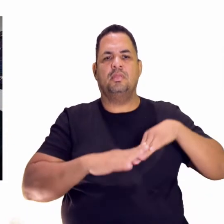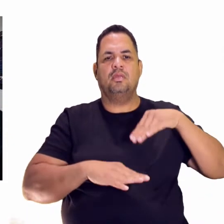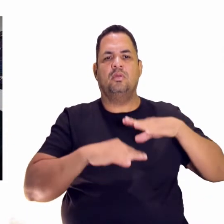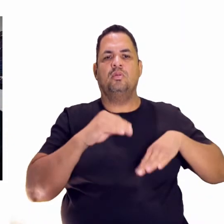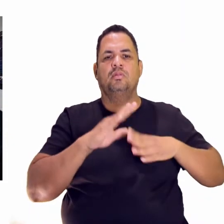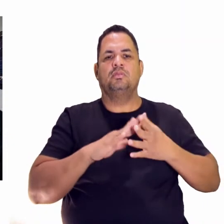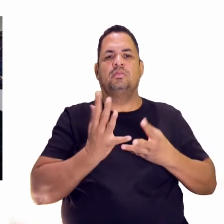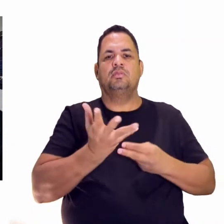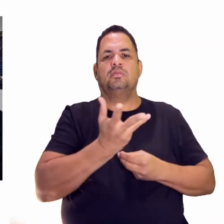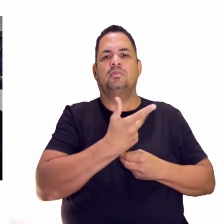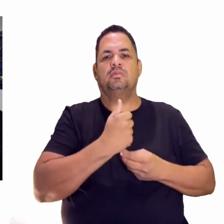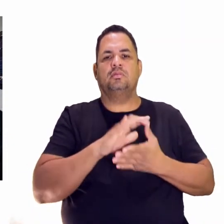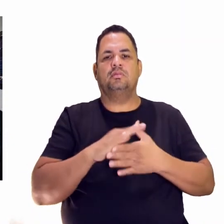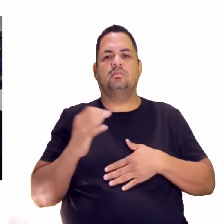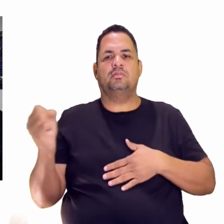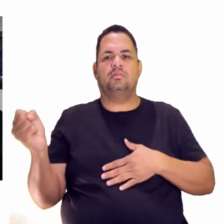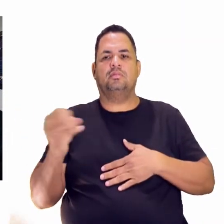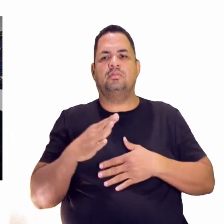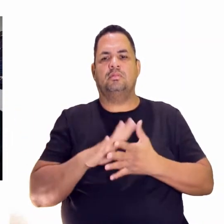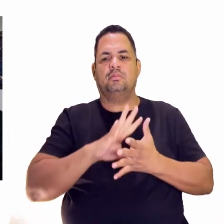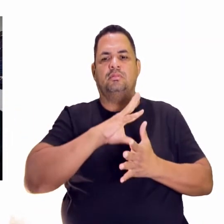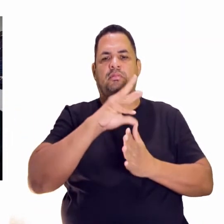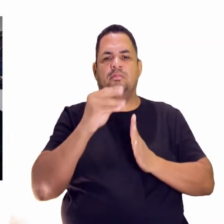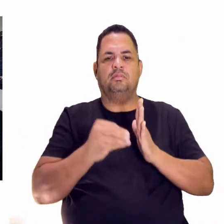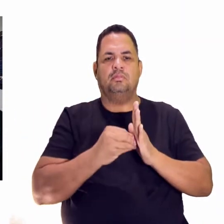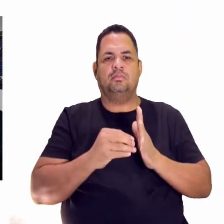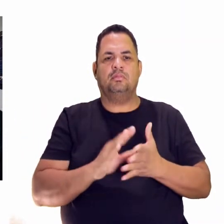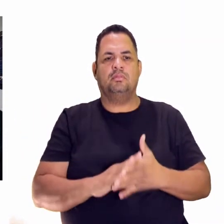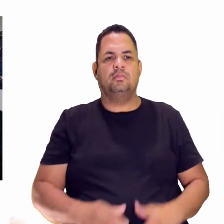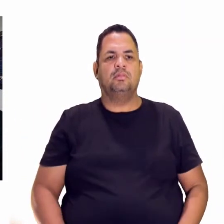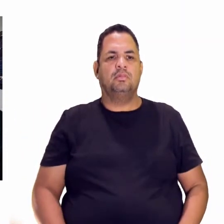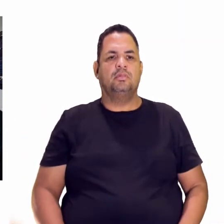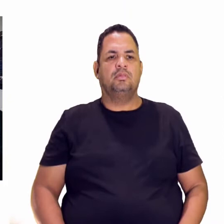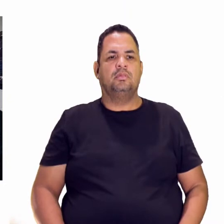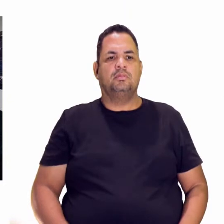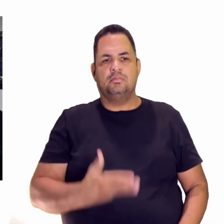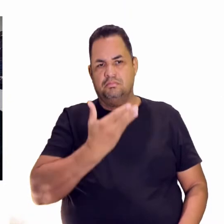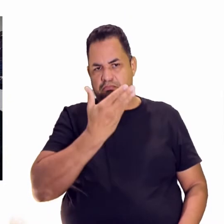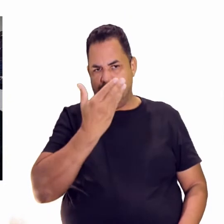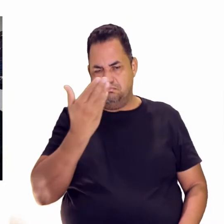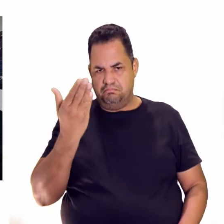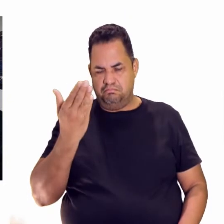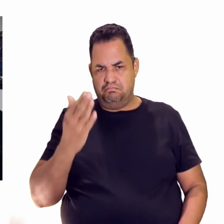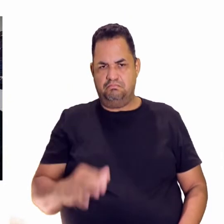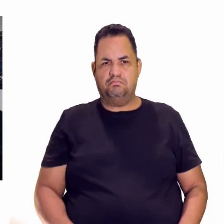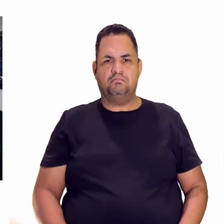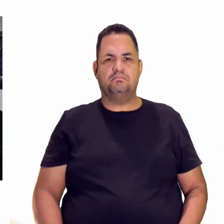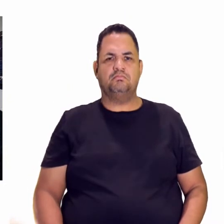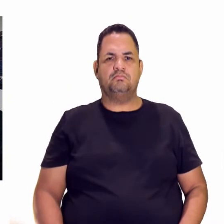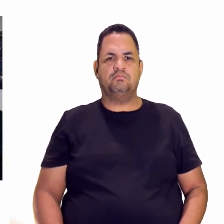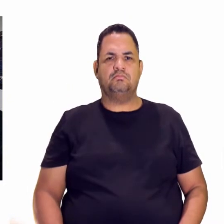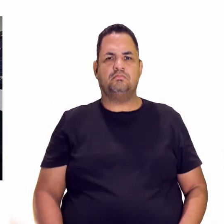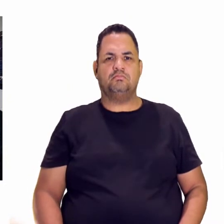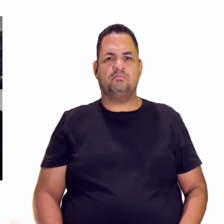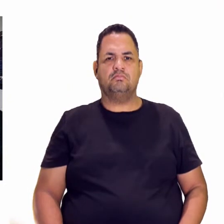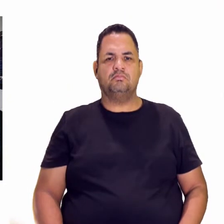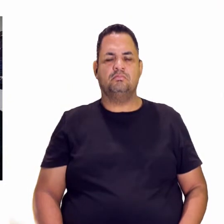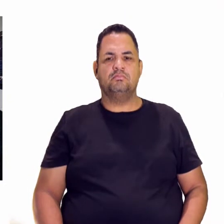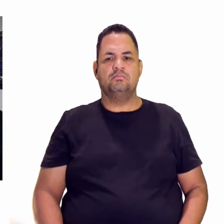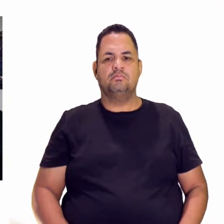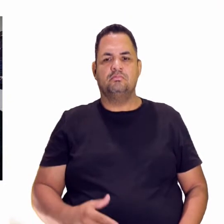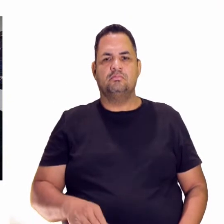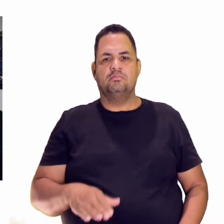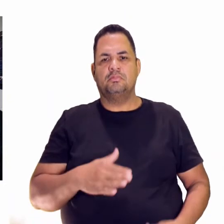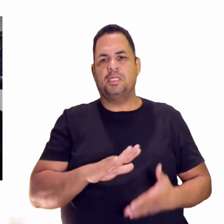contemporâneos, o Jaider Sbel Makushi, né, que já não está entre nós,